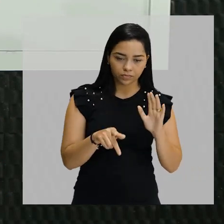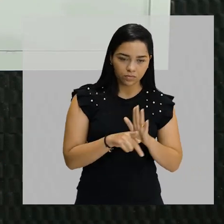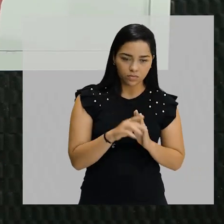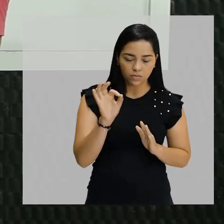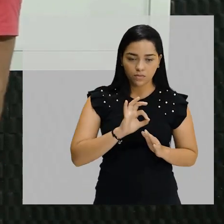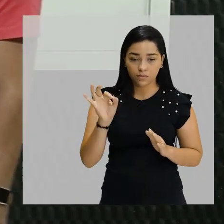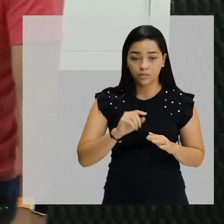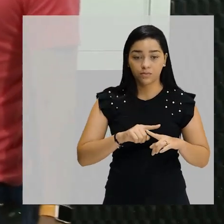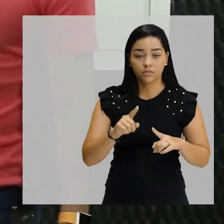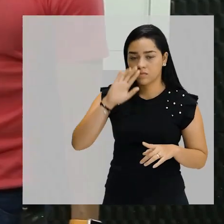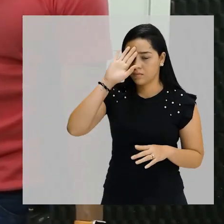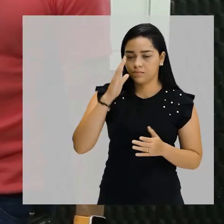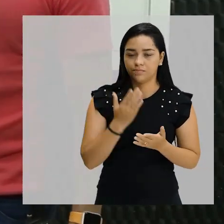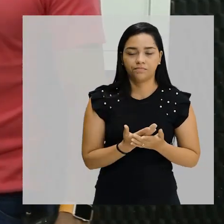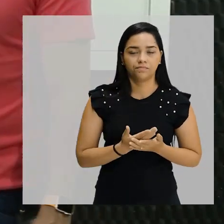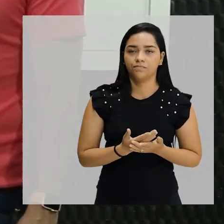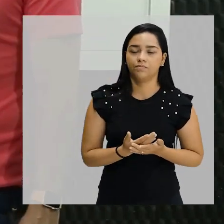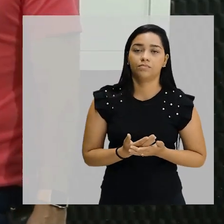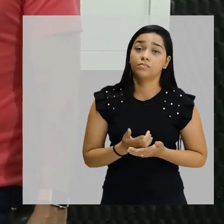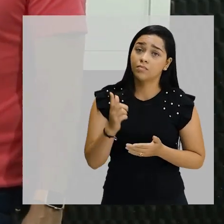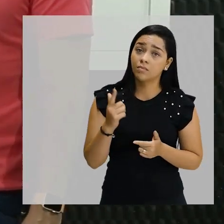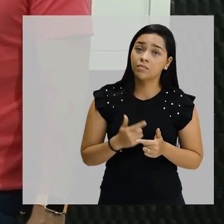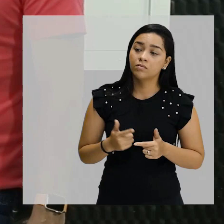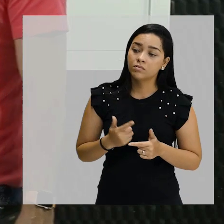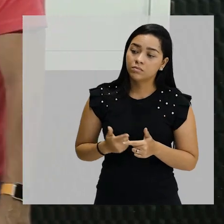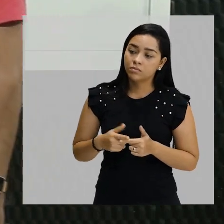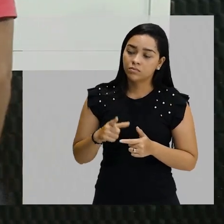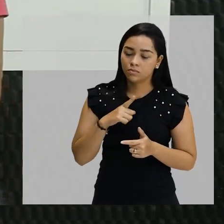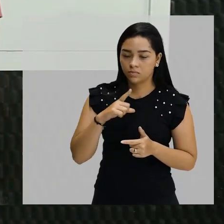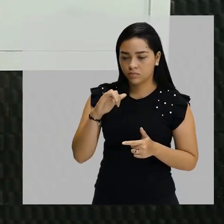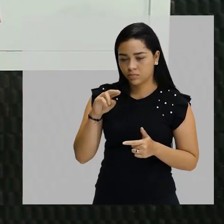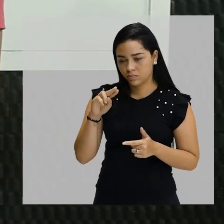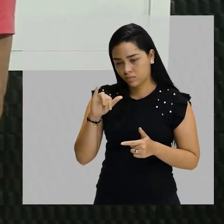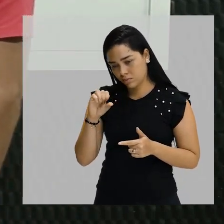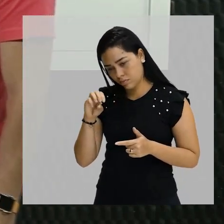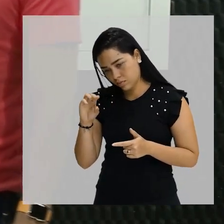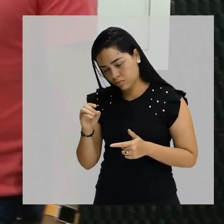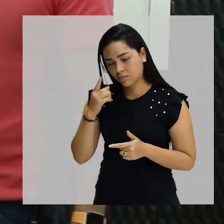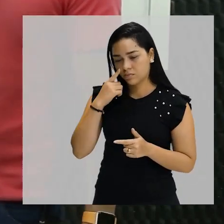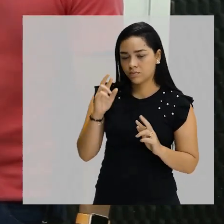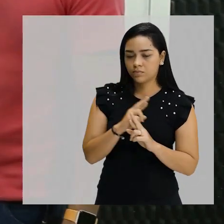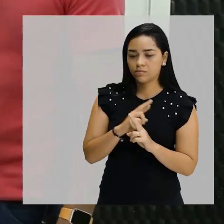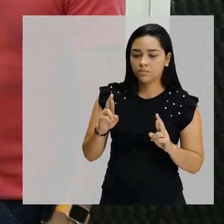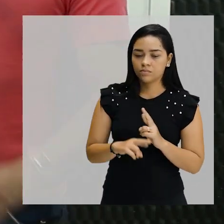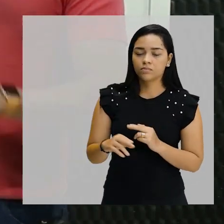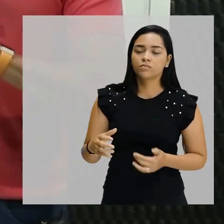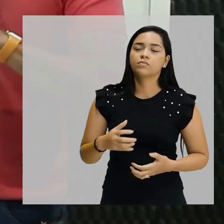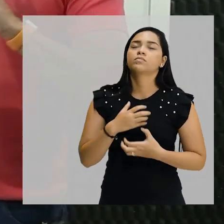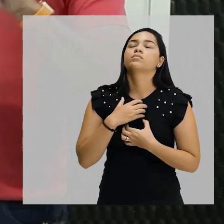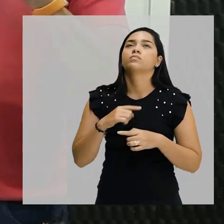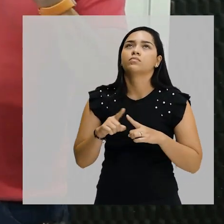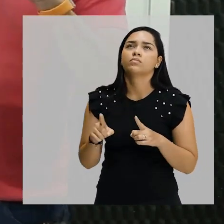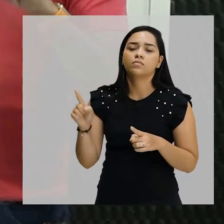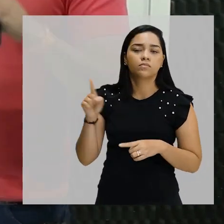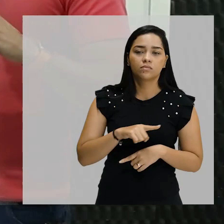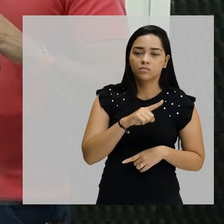dos Sentidos mas ele não confia neles Este é o problema existe um ceticismo em relação aos dados dos Sentidos não